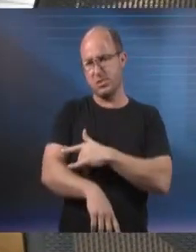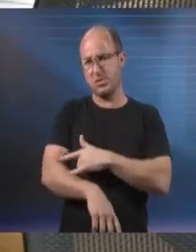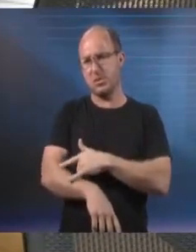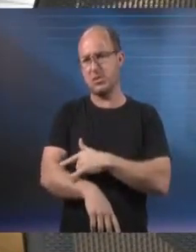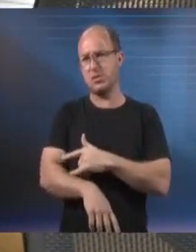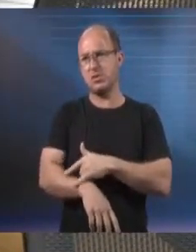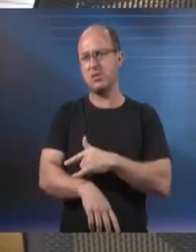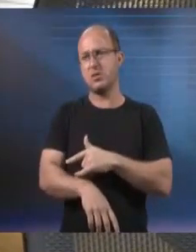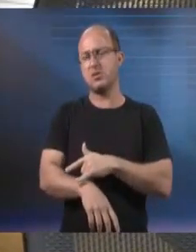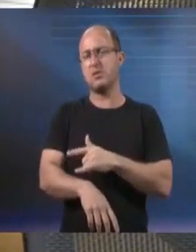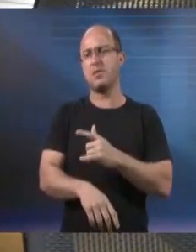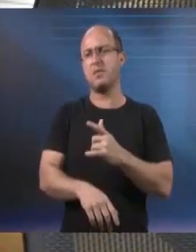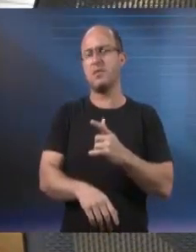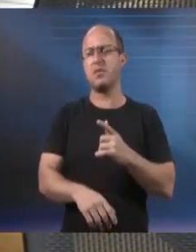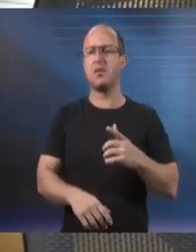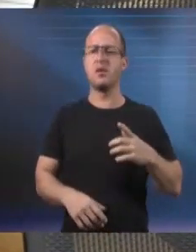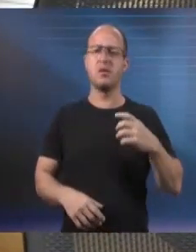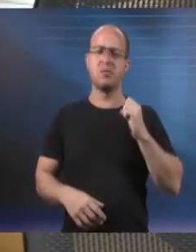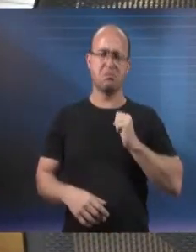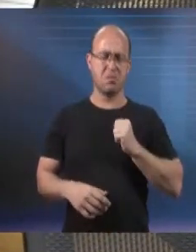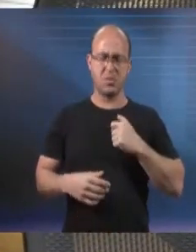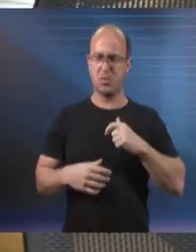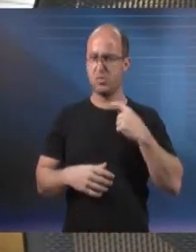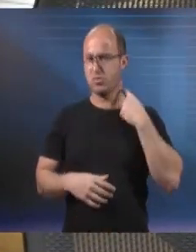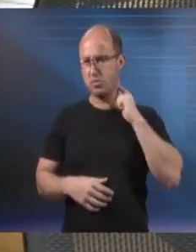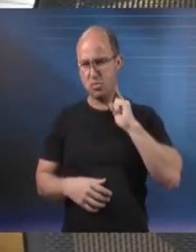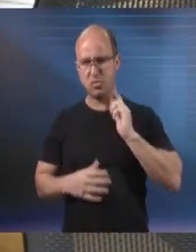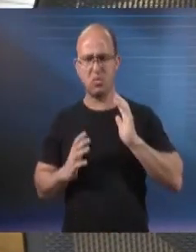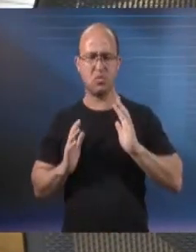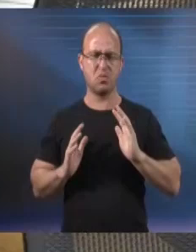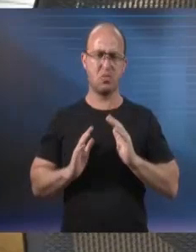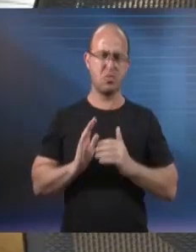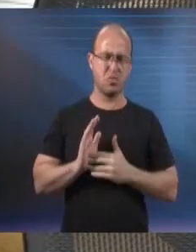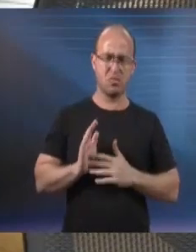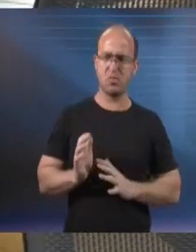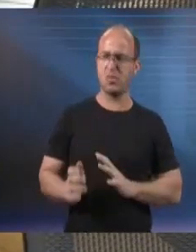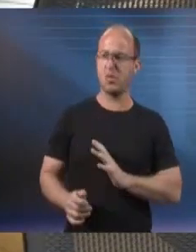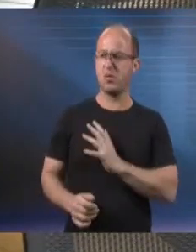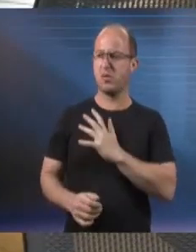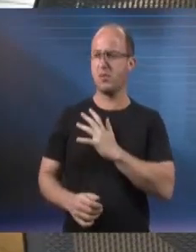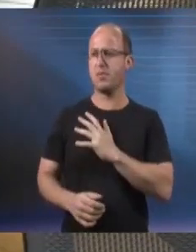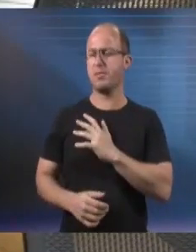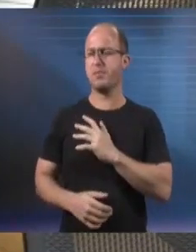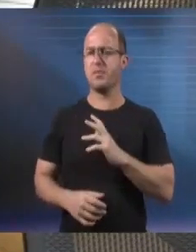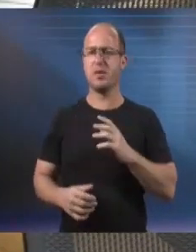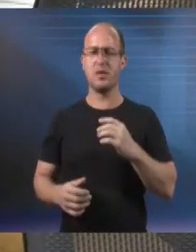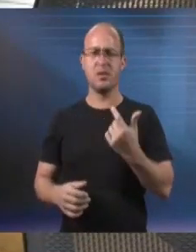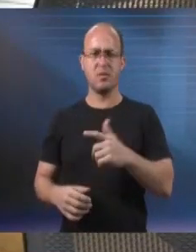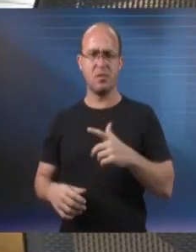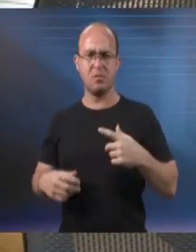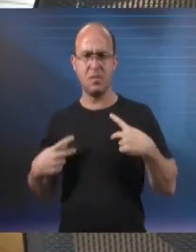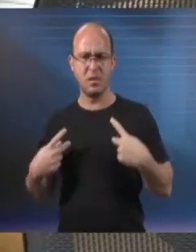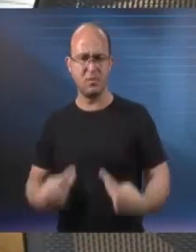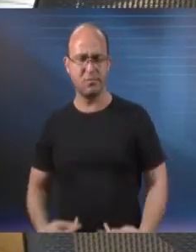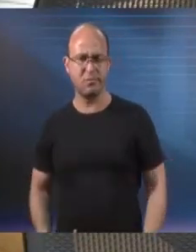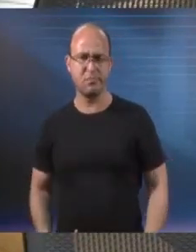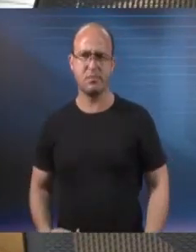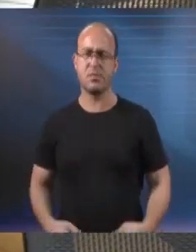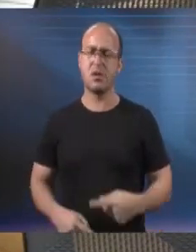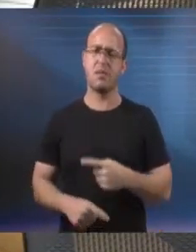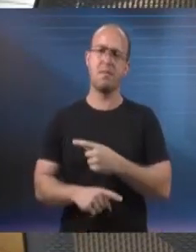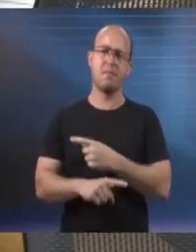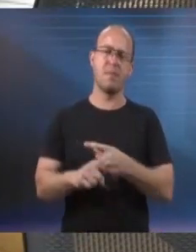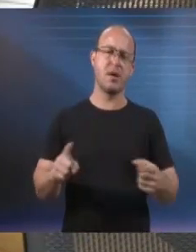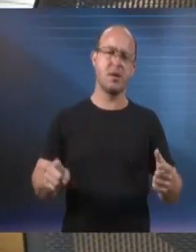com a necessidade, todos sujos de fezes. Terrível, terrível, desumano. Mais